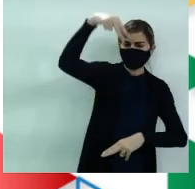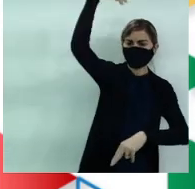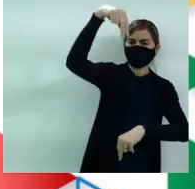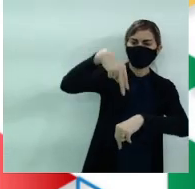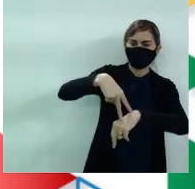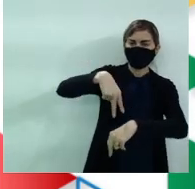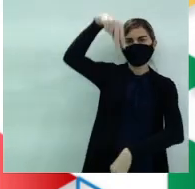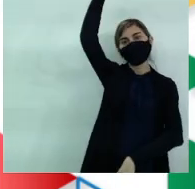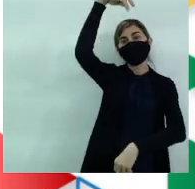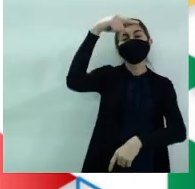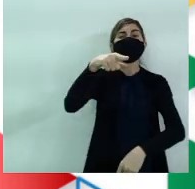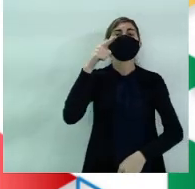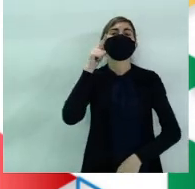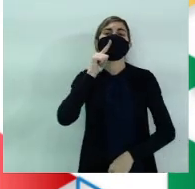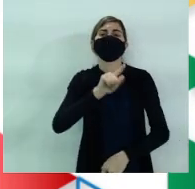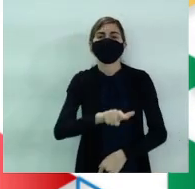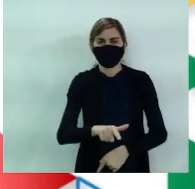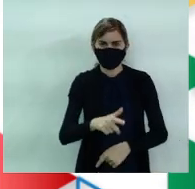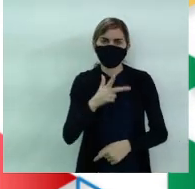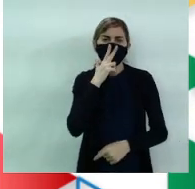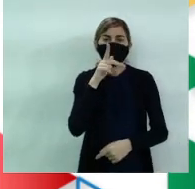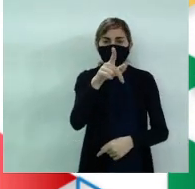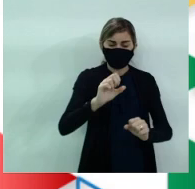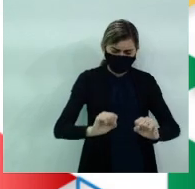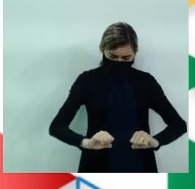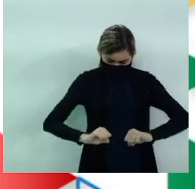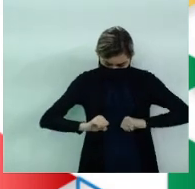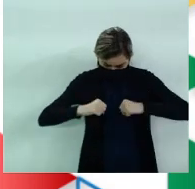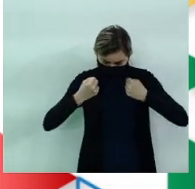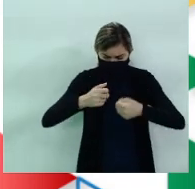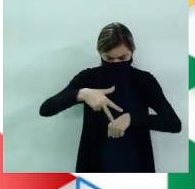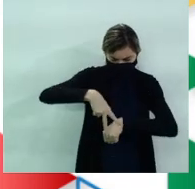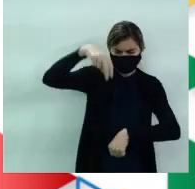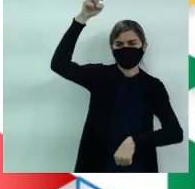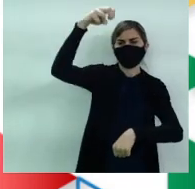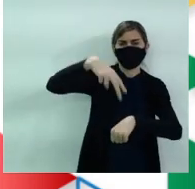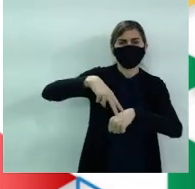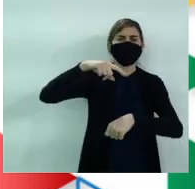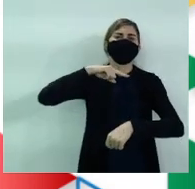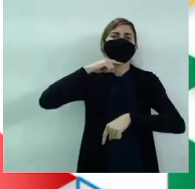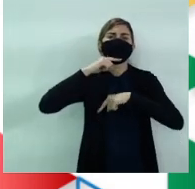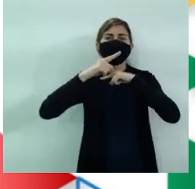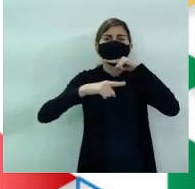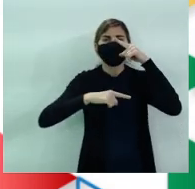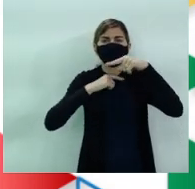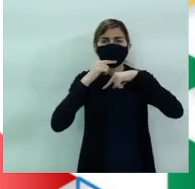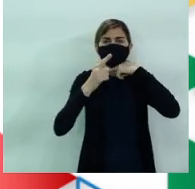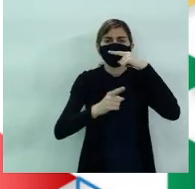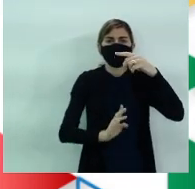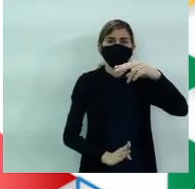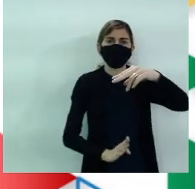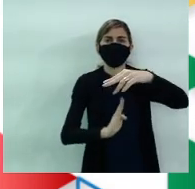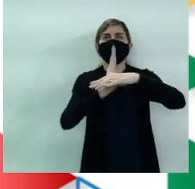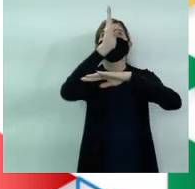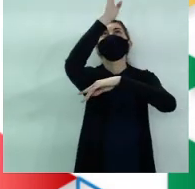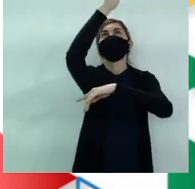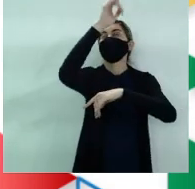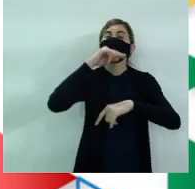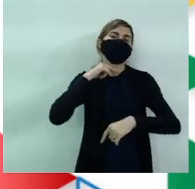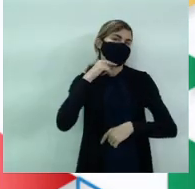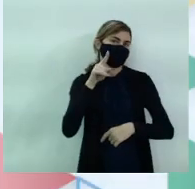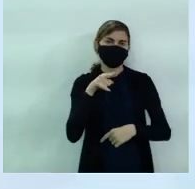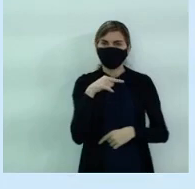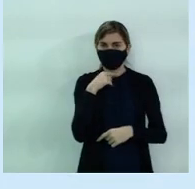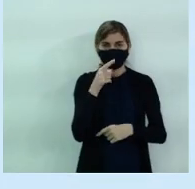você vai conseguir. Mesmo que você se esforce muito, você não conseguirá passar de uma determinada